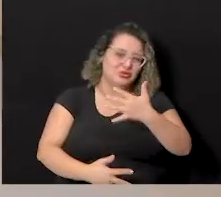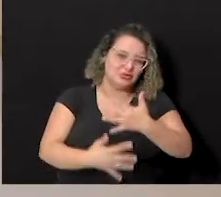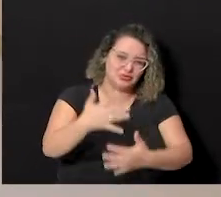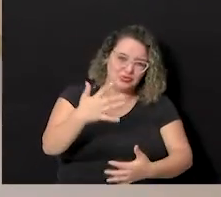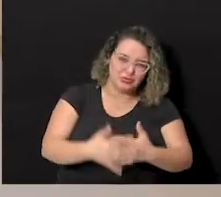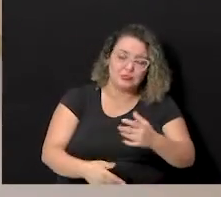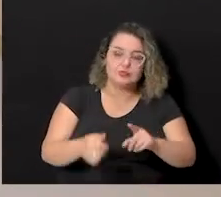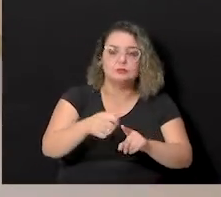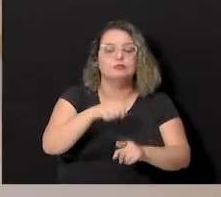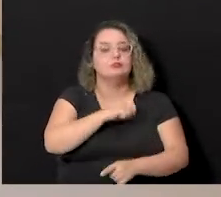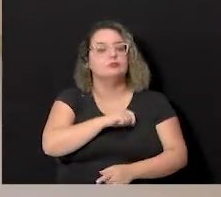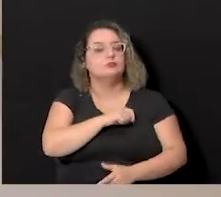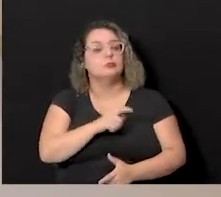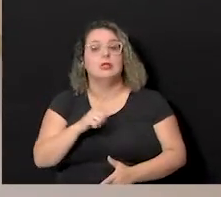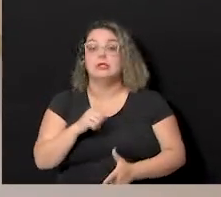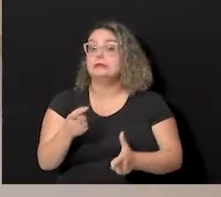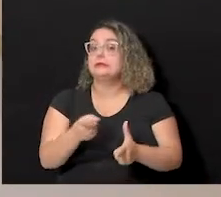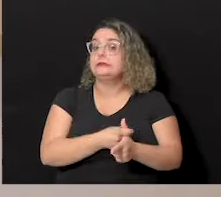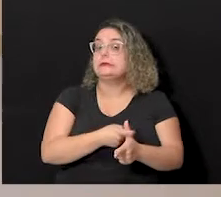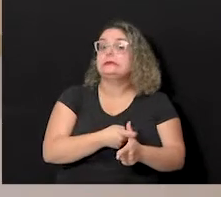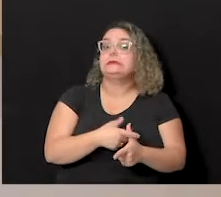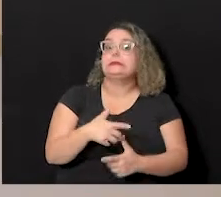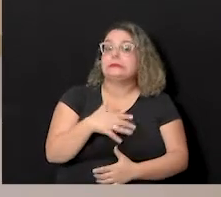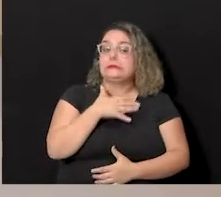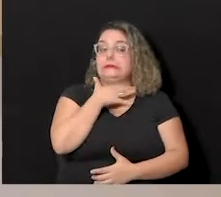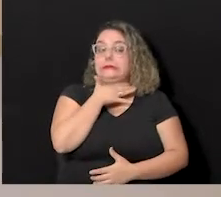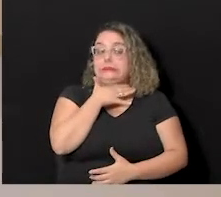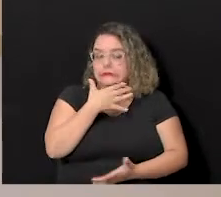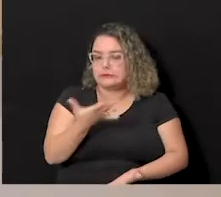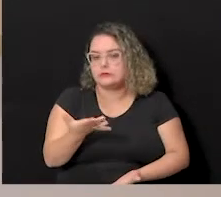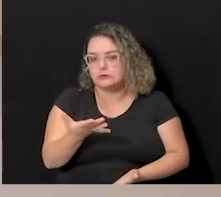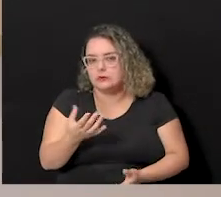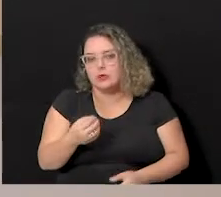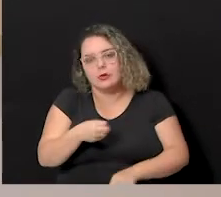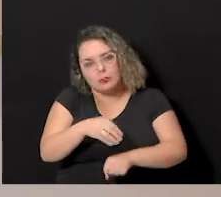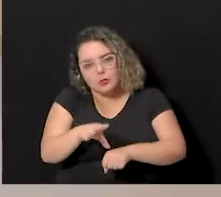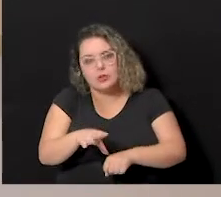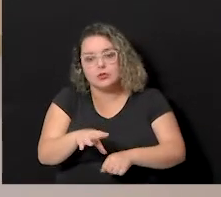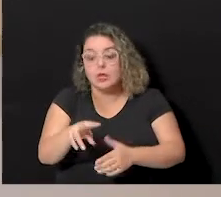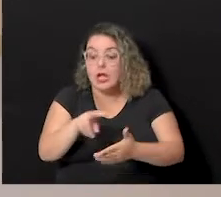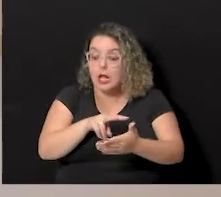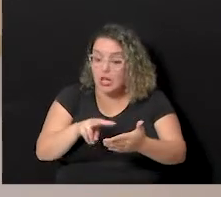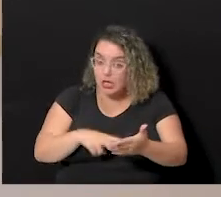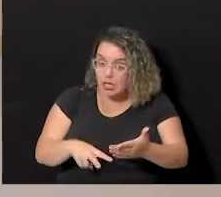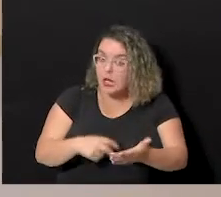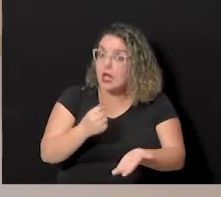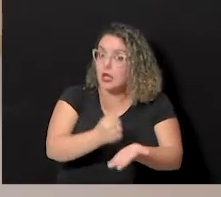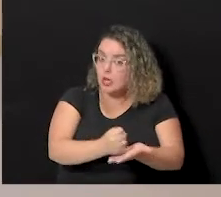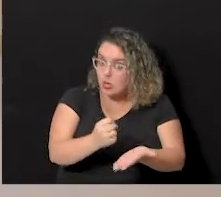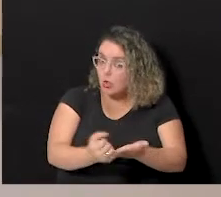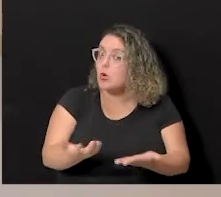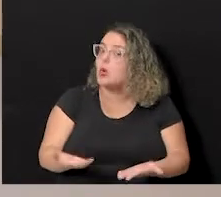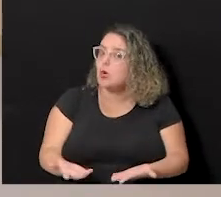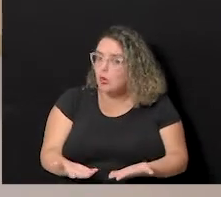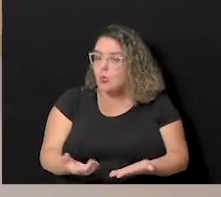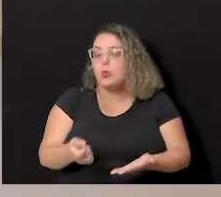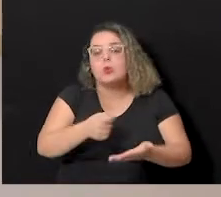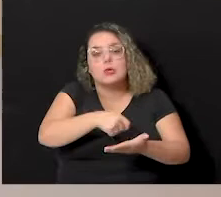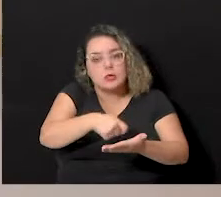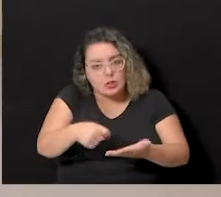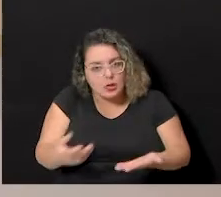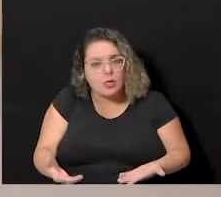vida financeira e você acabar se endividando em algum momento. Então, uma dica importante é essa: leia bem o contrato de aluguel que